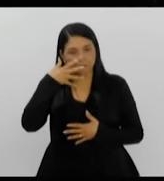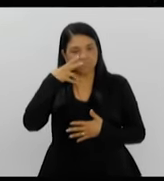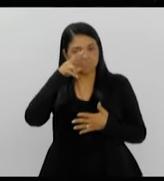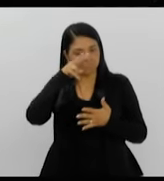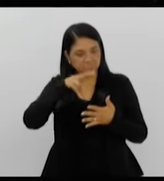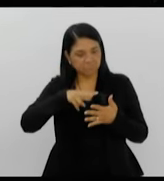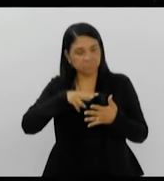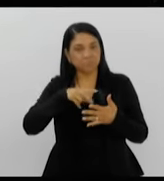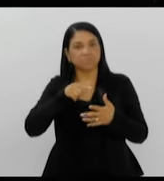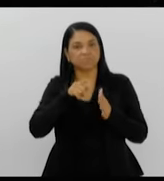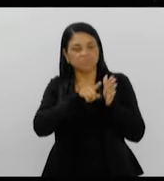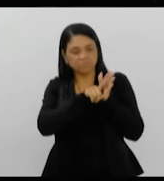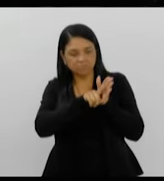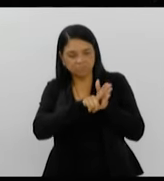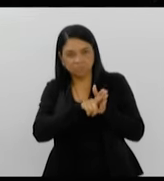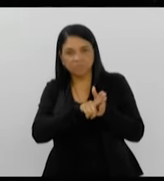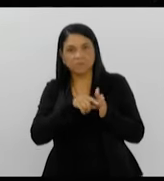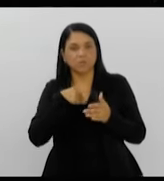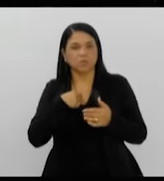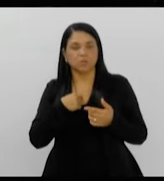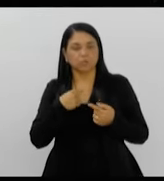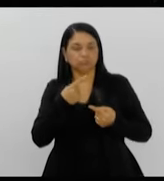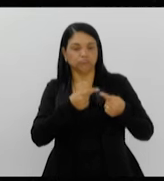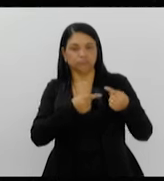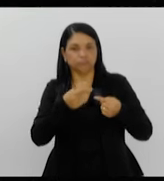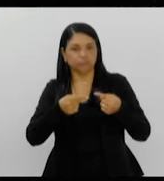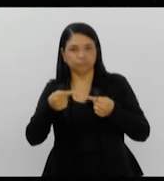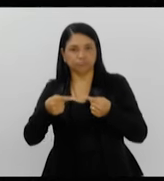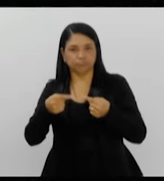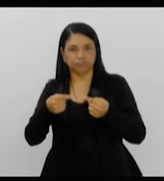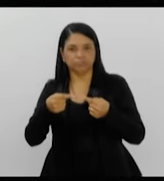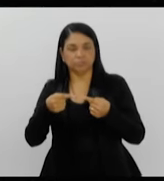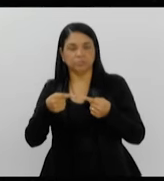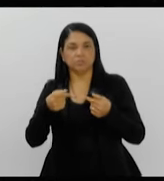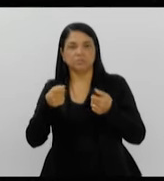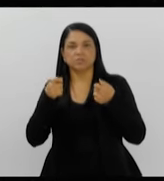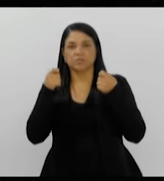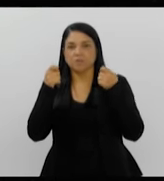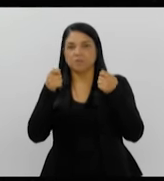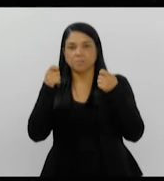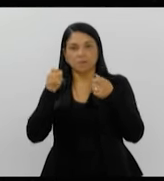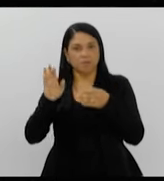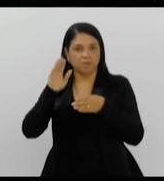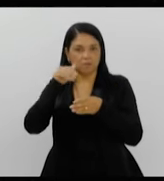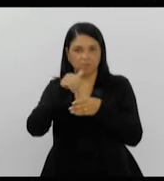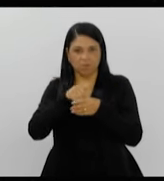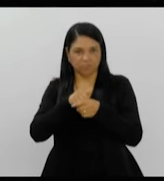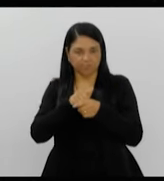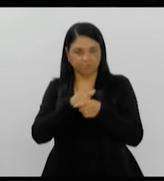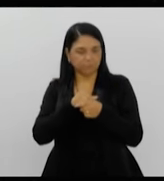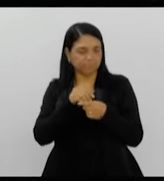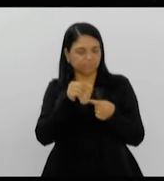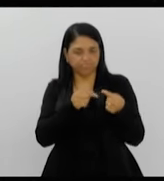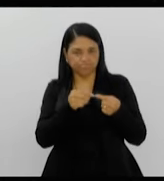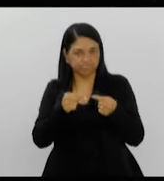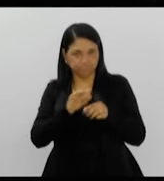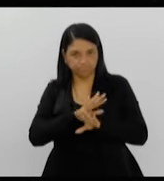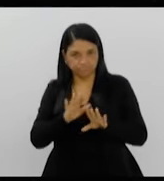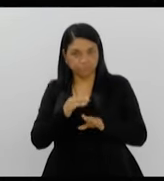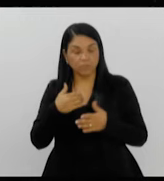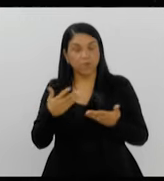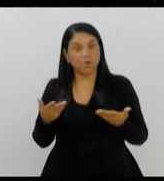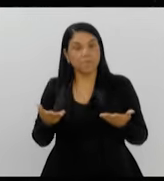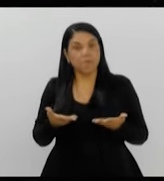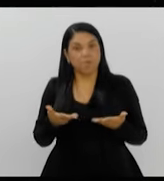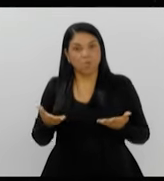eu não entro no embate das campanhas eleitorais não entro no embate mas